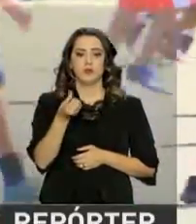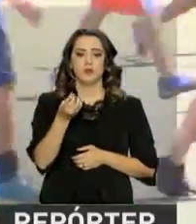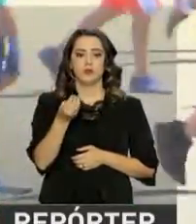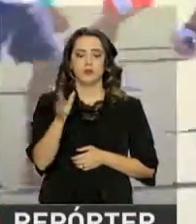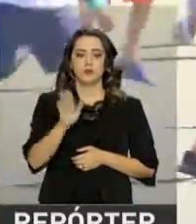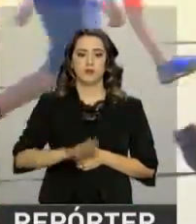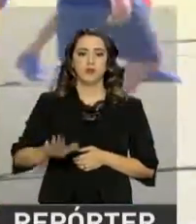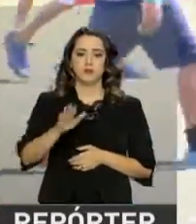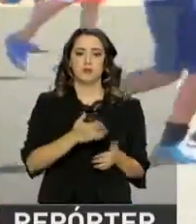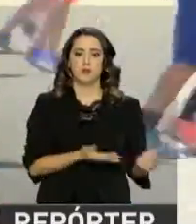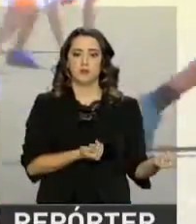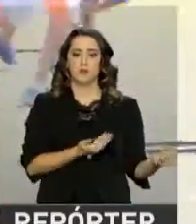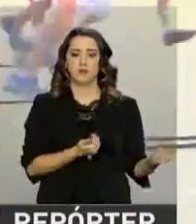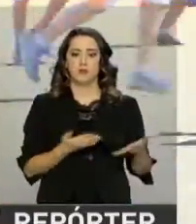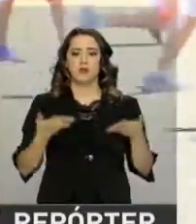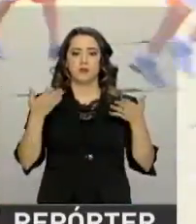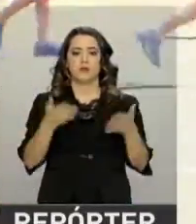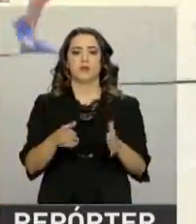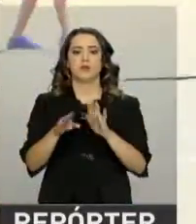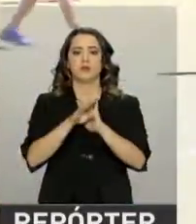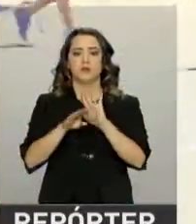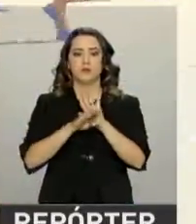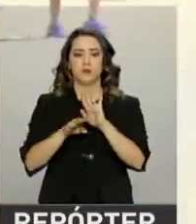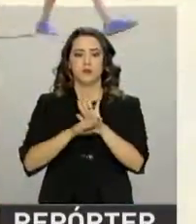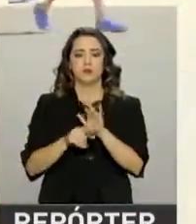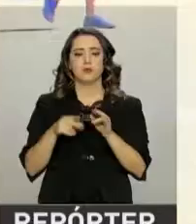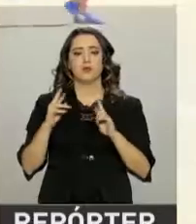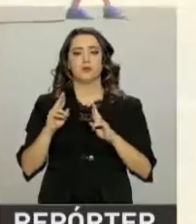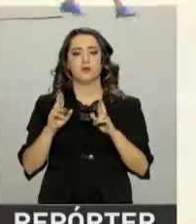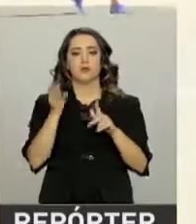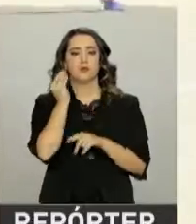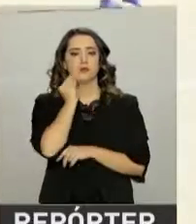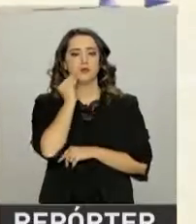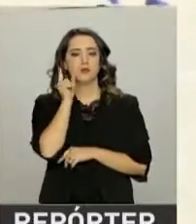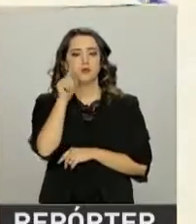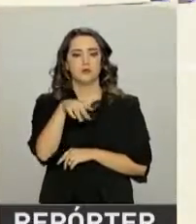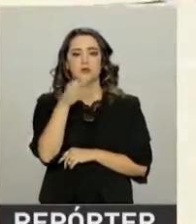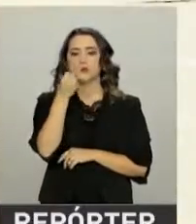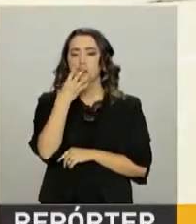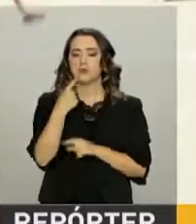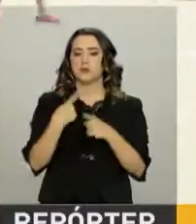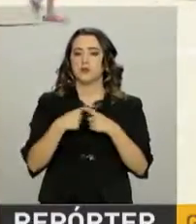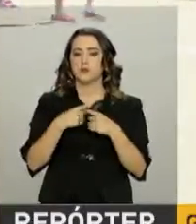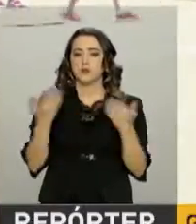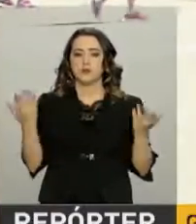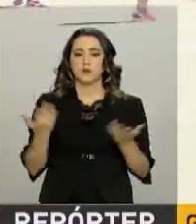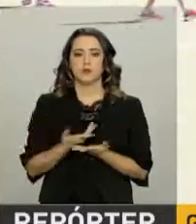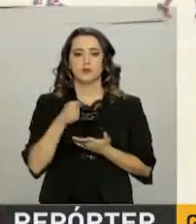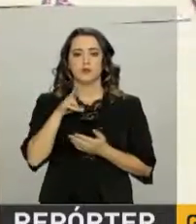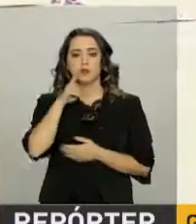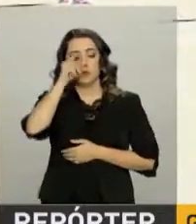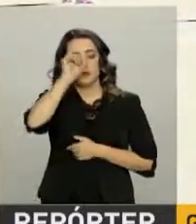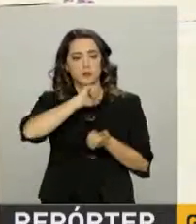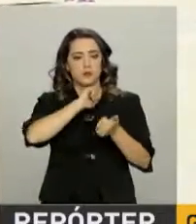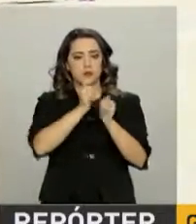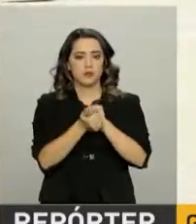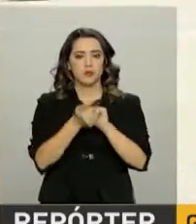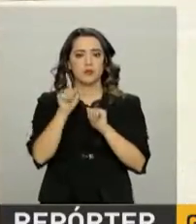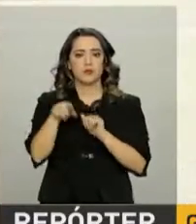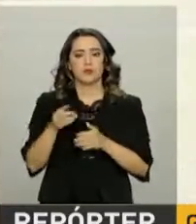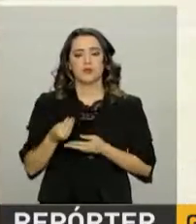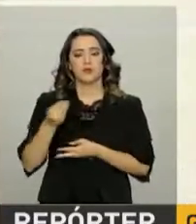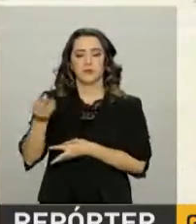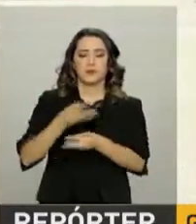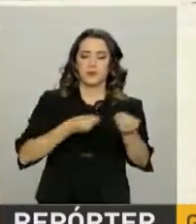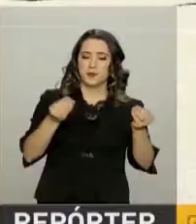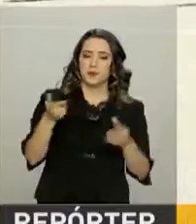e adolescentes participando do programa. E a experiência deu tão certo que agora o Forças no Esporte será